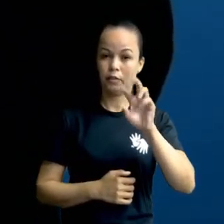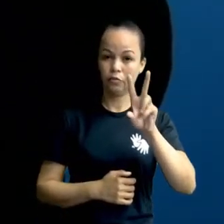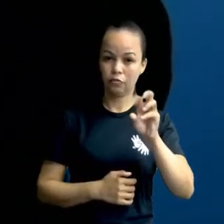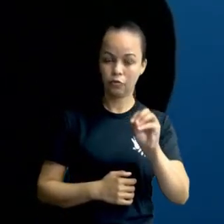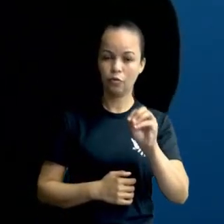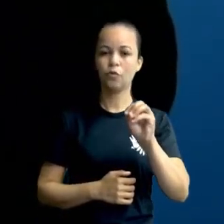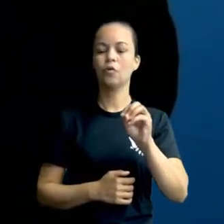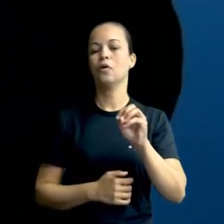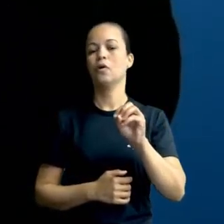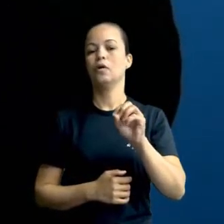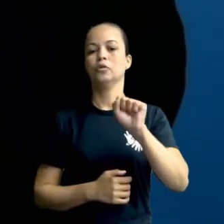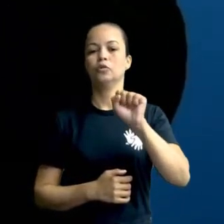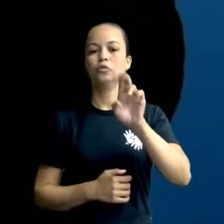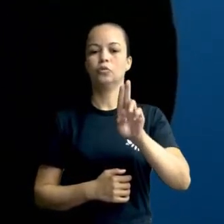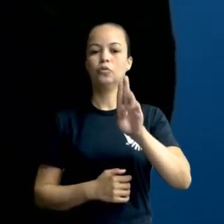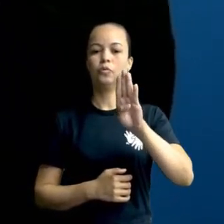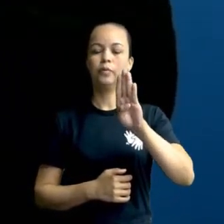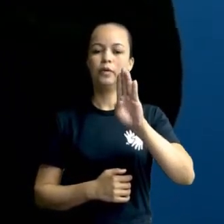e